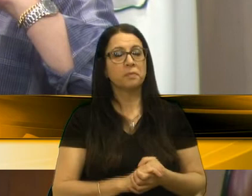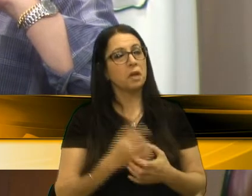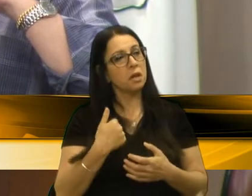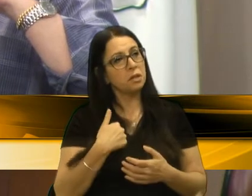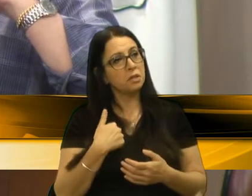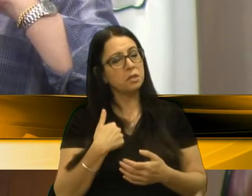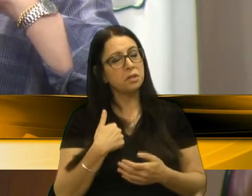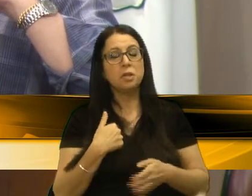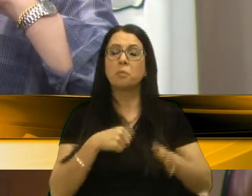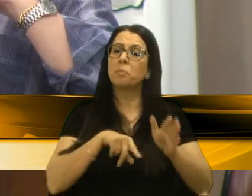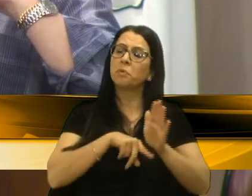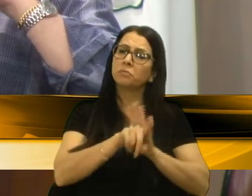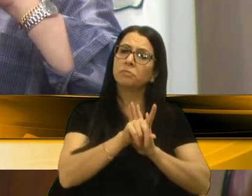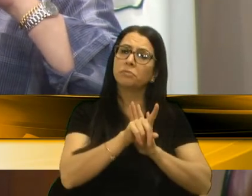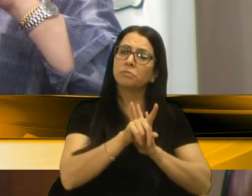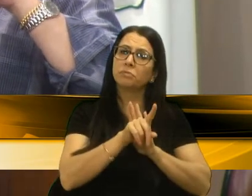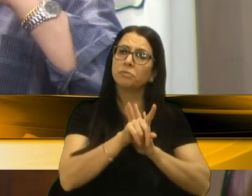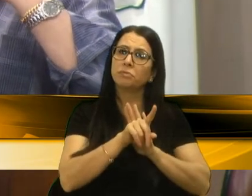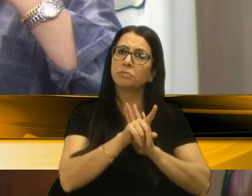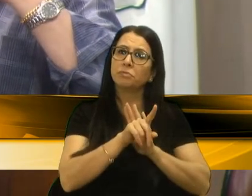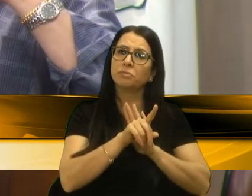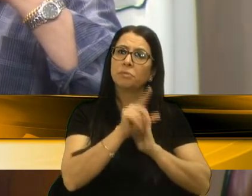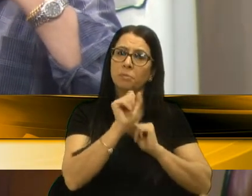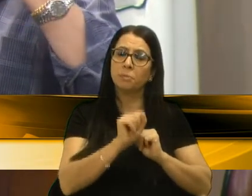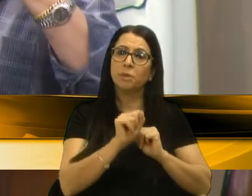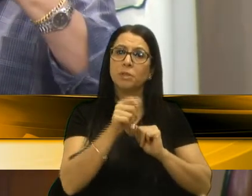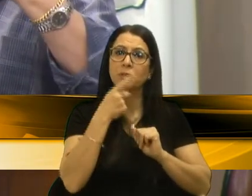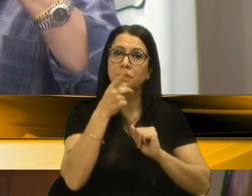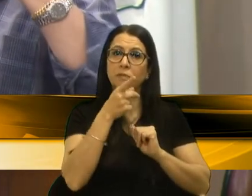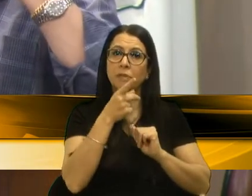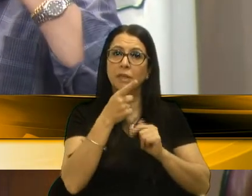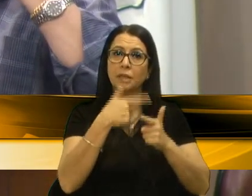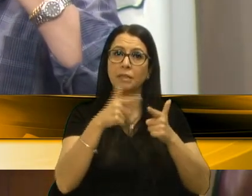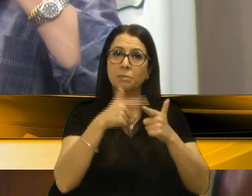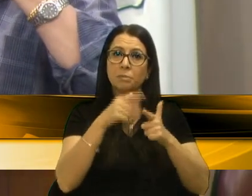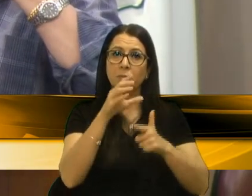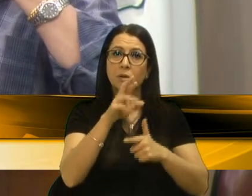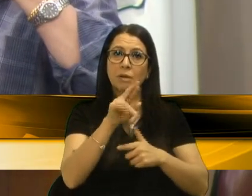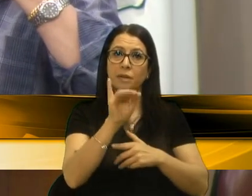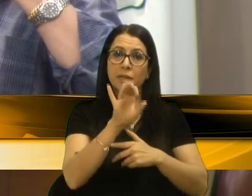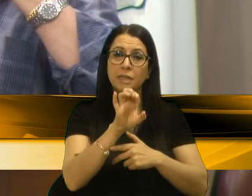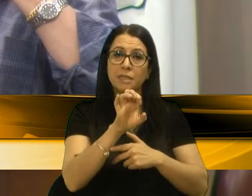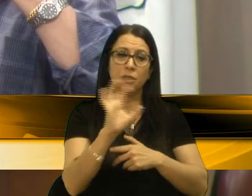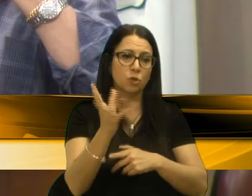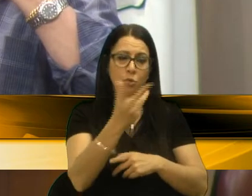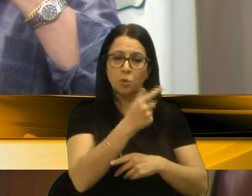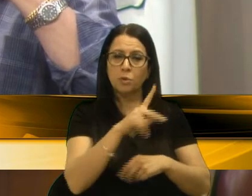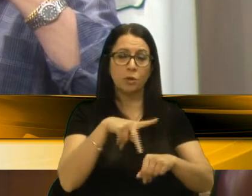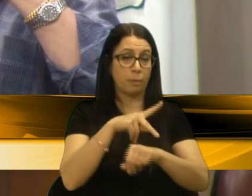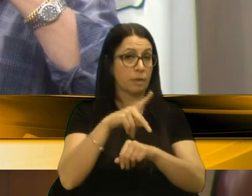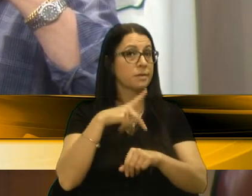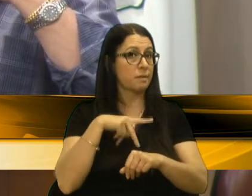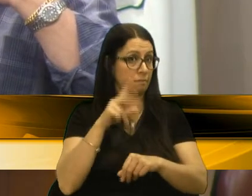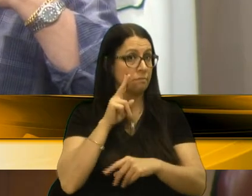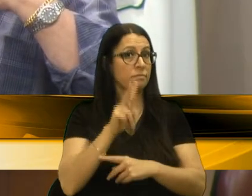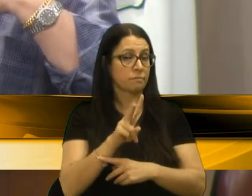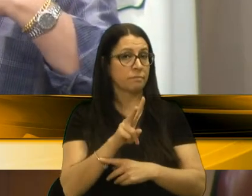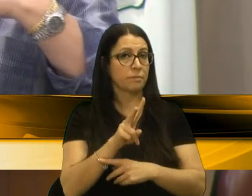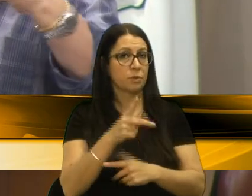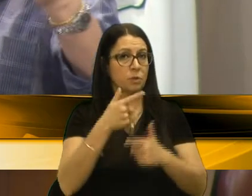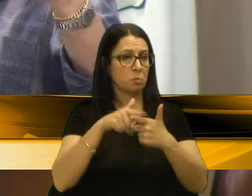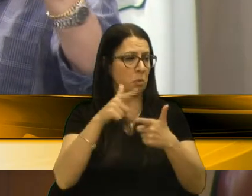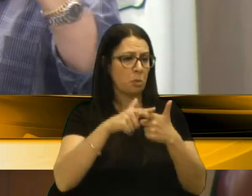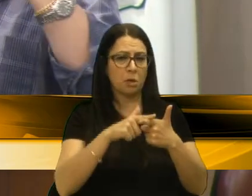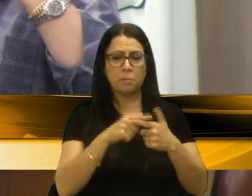pergunto, dá para atribuir à crise que o país enfrenta, né, aos